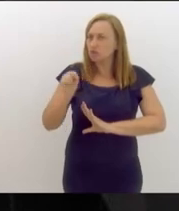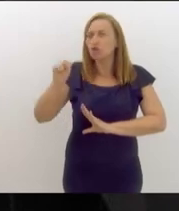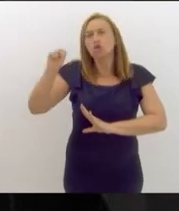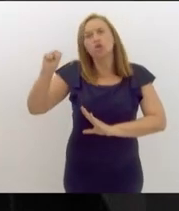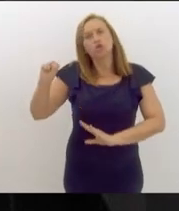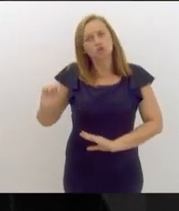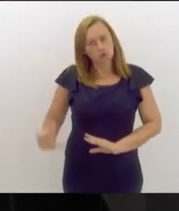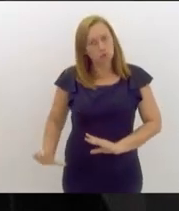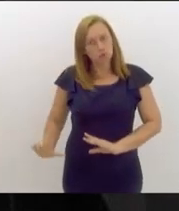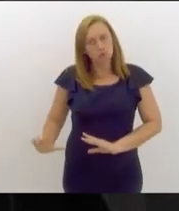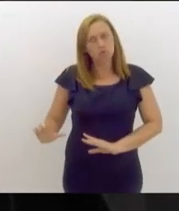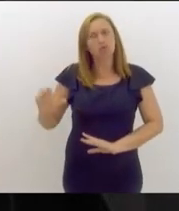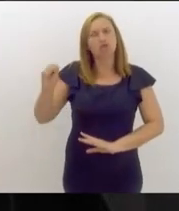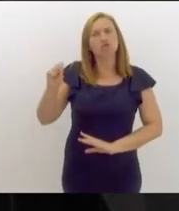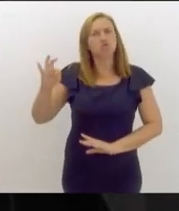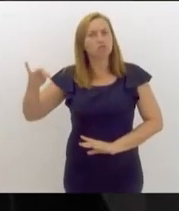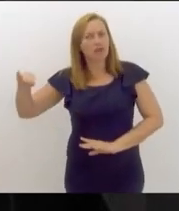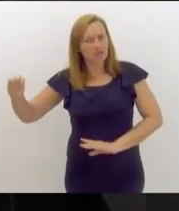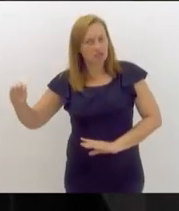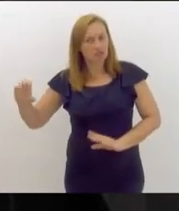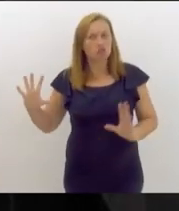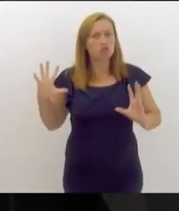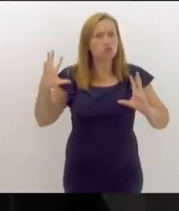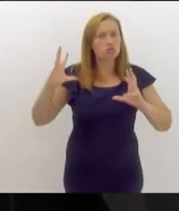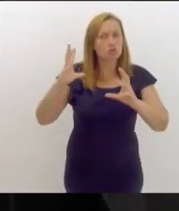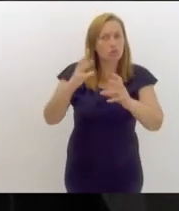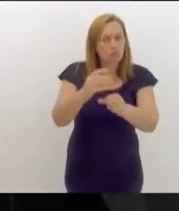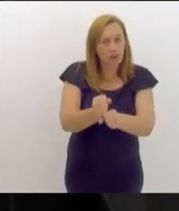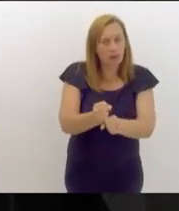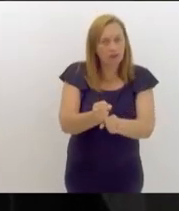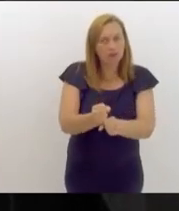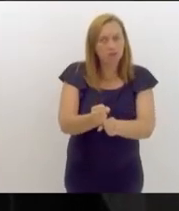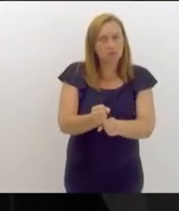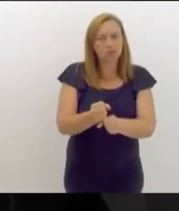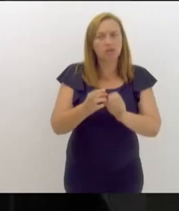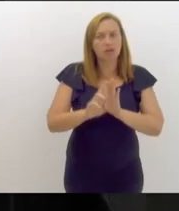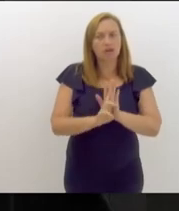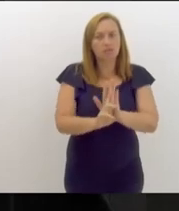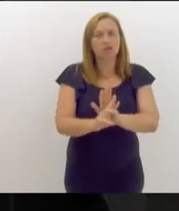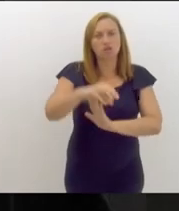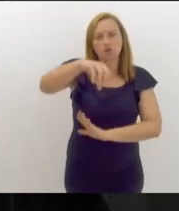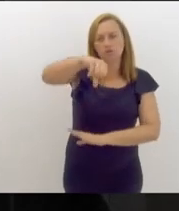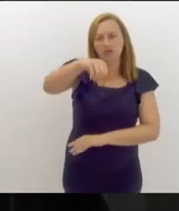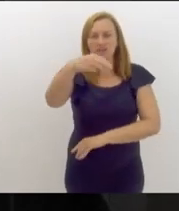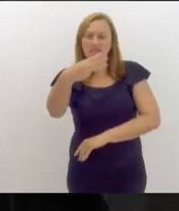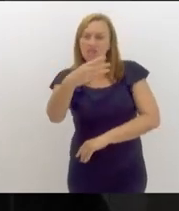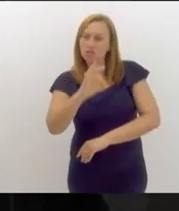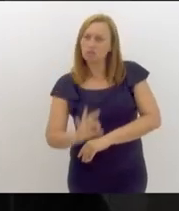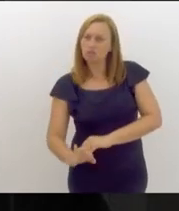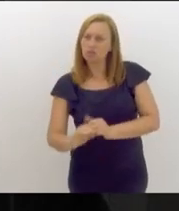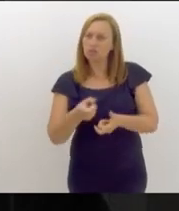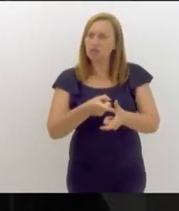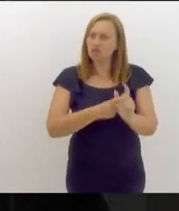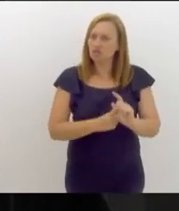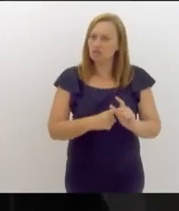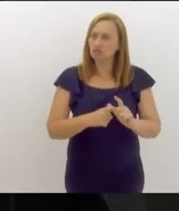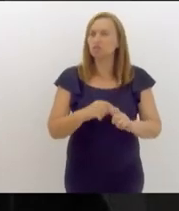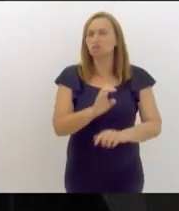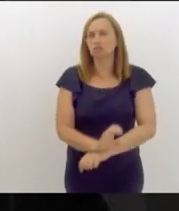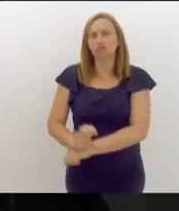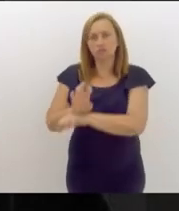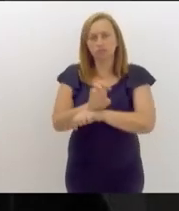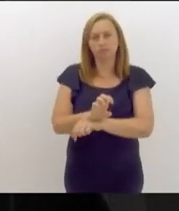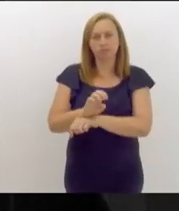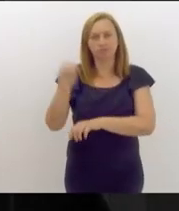Sudeste somados representam 93% das dívidas dos estados brasileiros